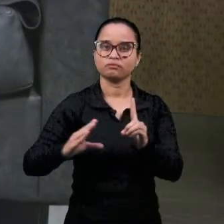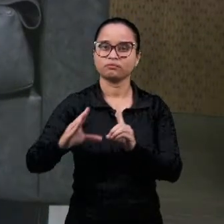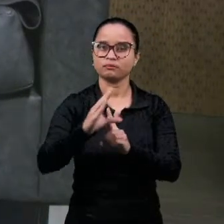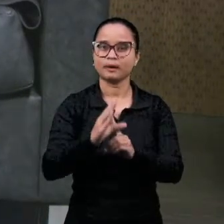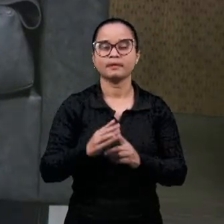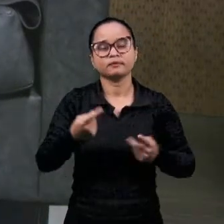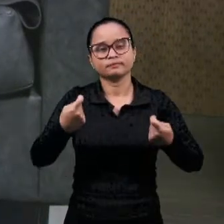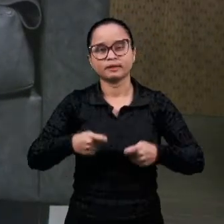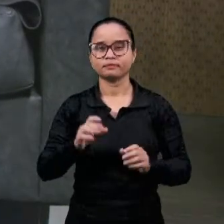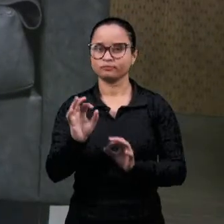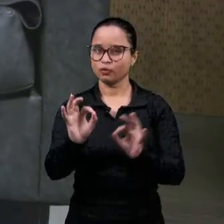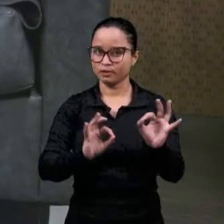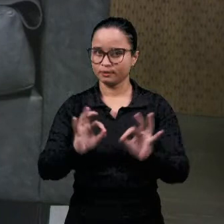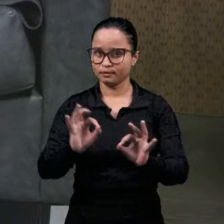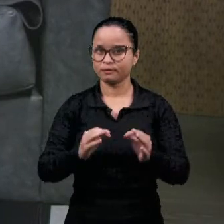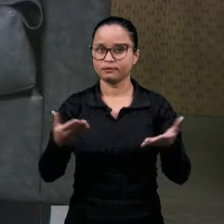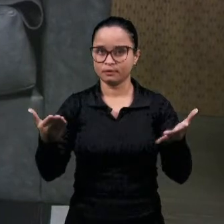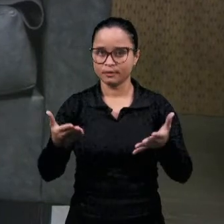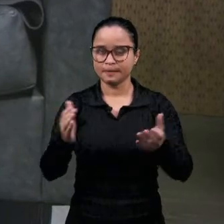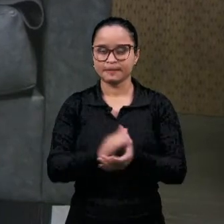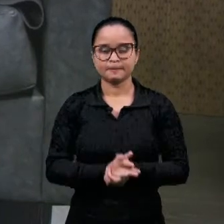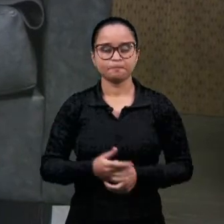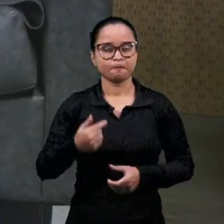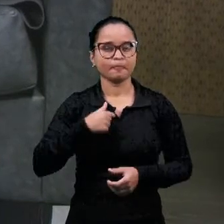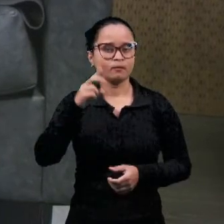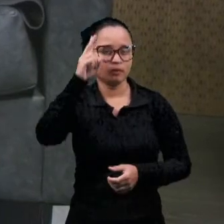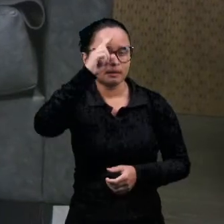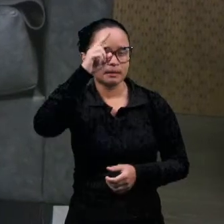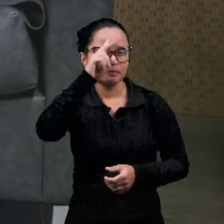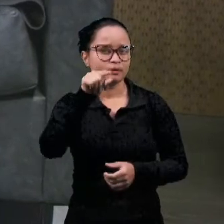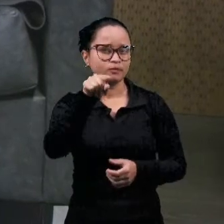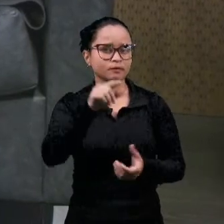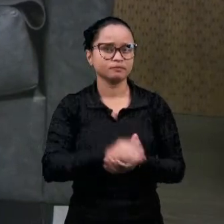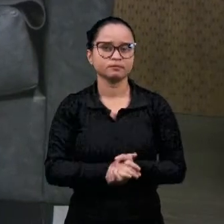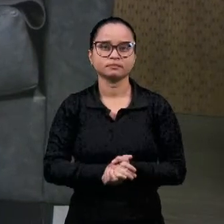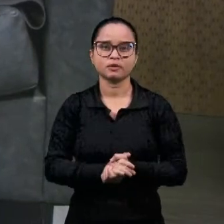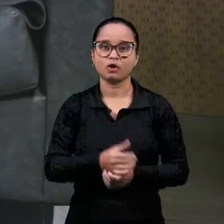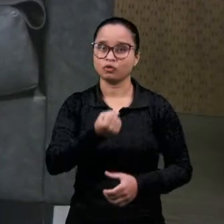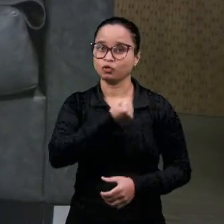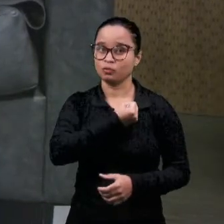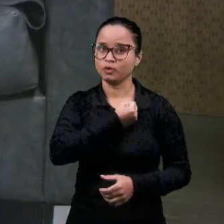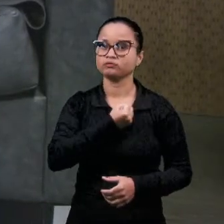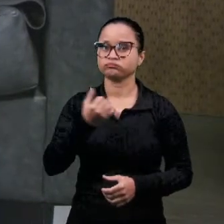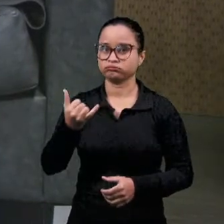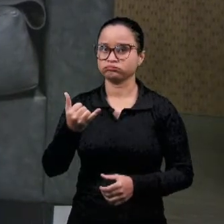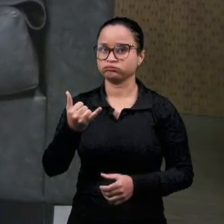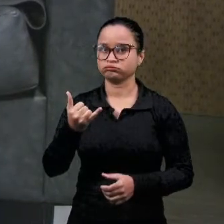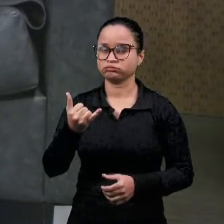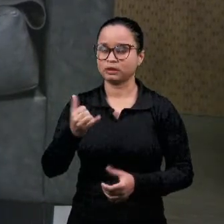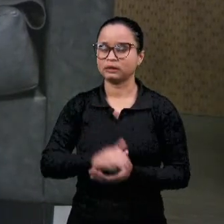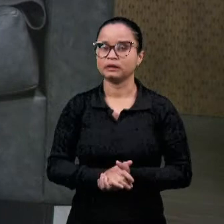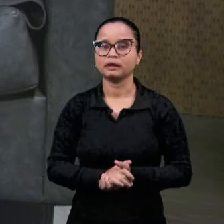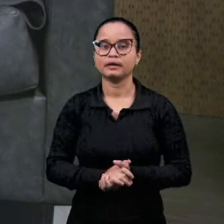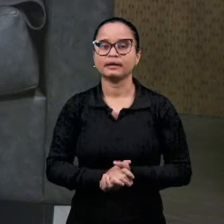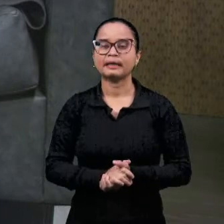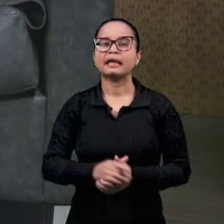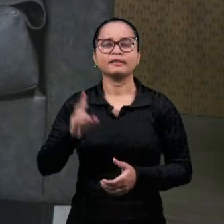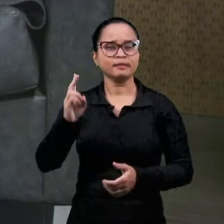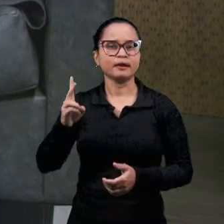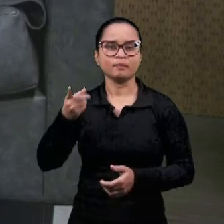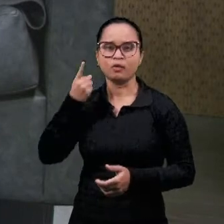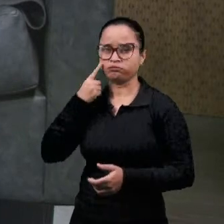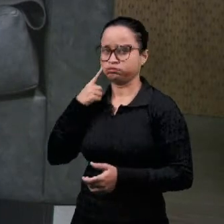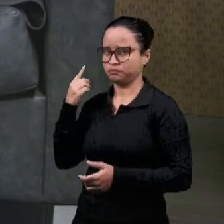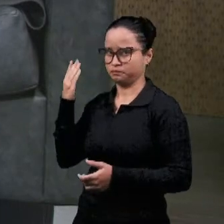se preparar para aquilo. Eu quero lembrar para você um número de telefone. Aquele que a gente fala sempre,